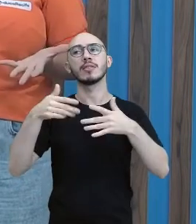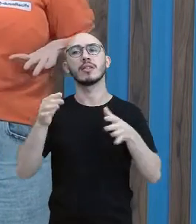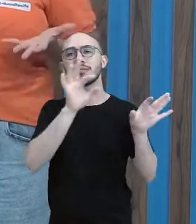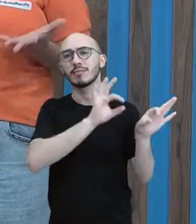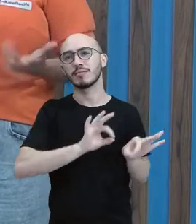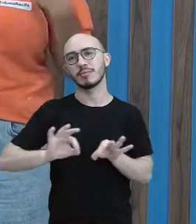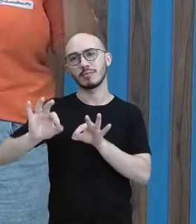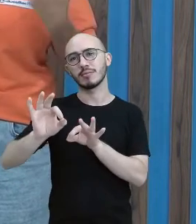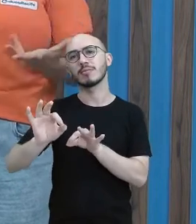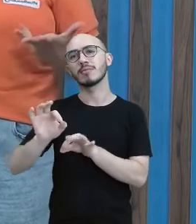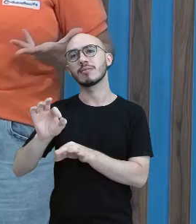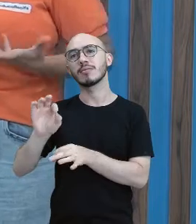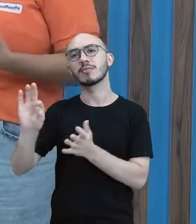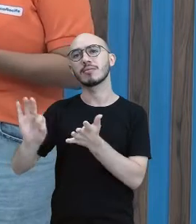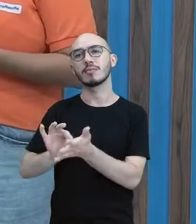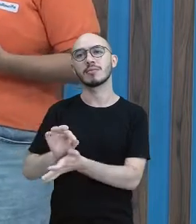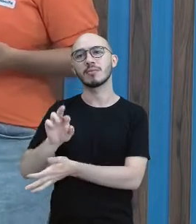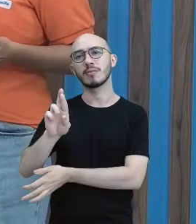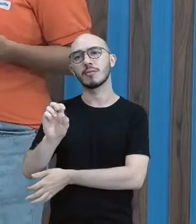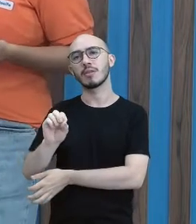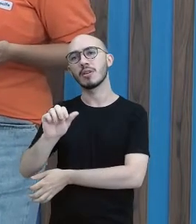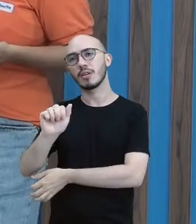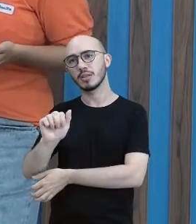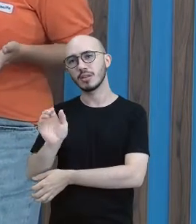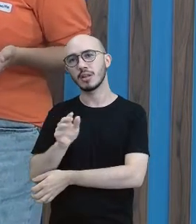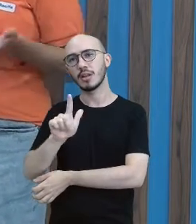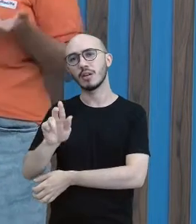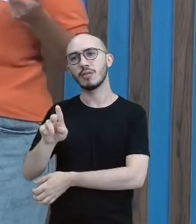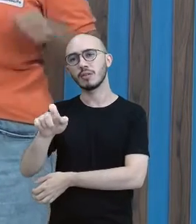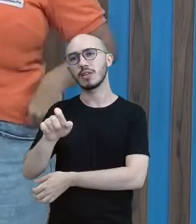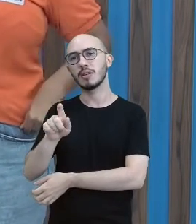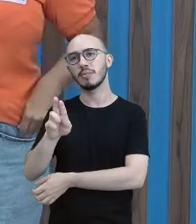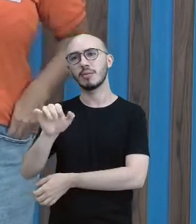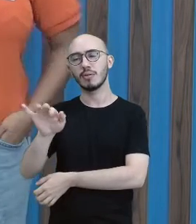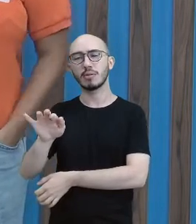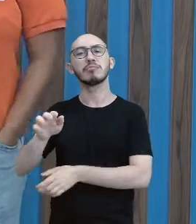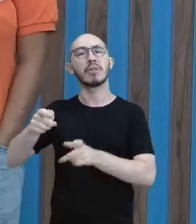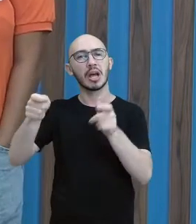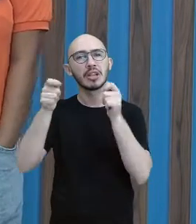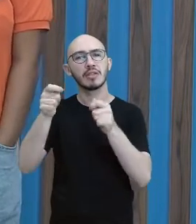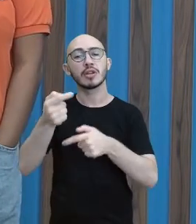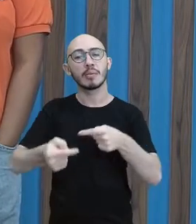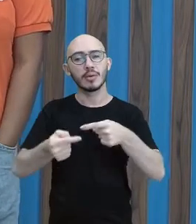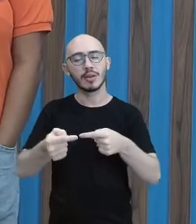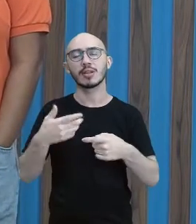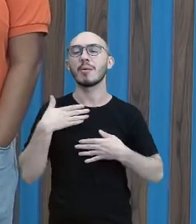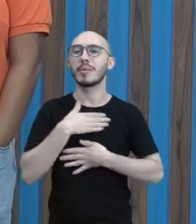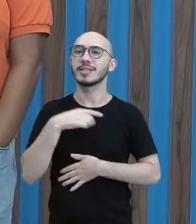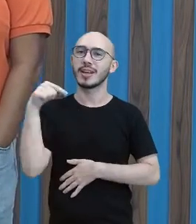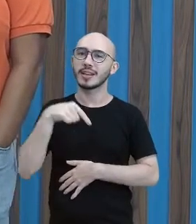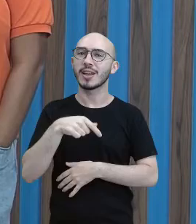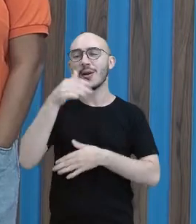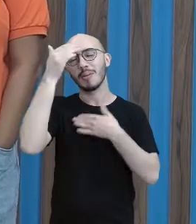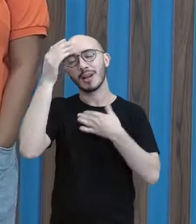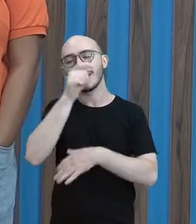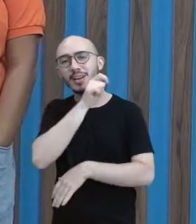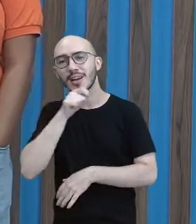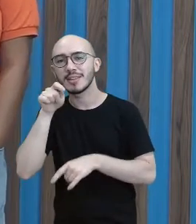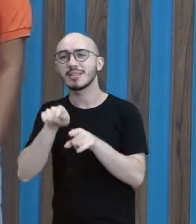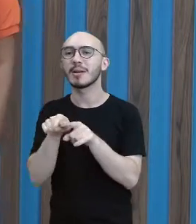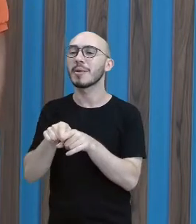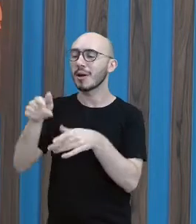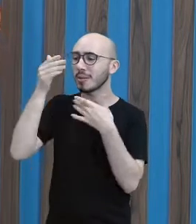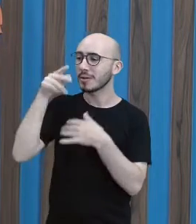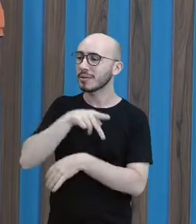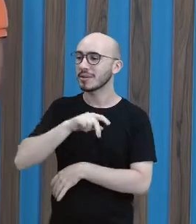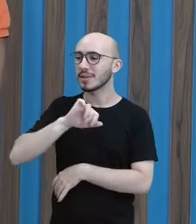Rosa Luxemburgo, ativista política, para que a gente pense nisso, né? Como sempre, foi um prazer estar aqui. Obrigada, Anderson. Obrigada,